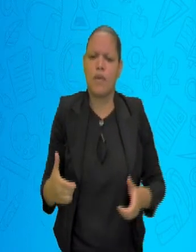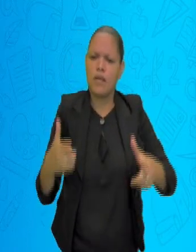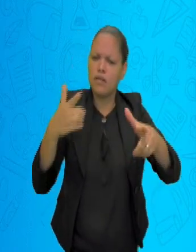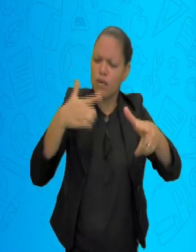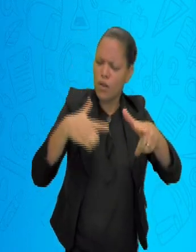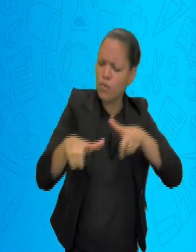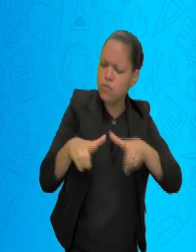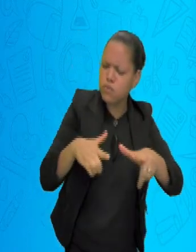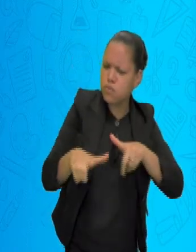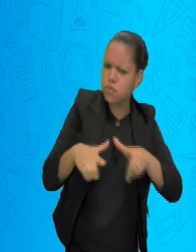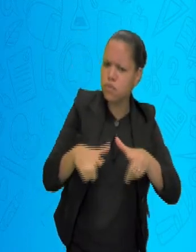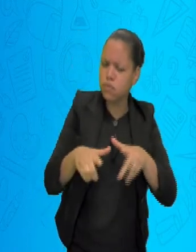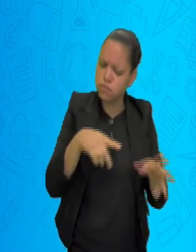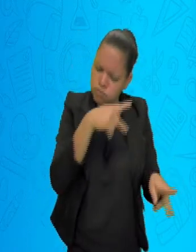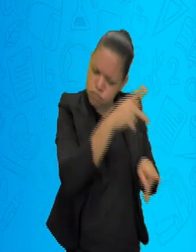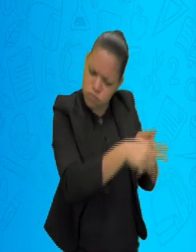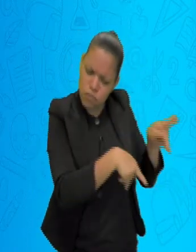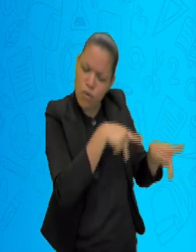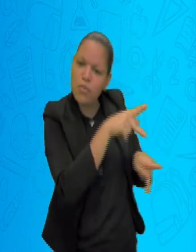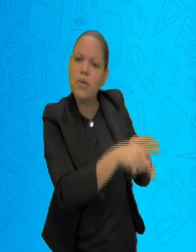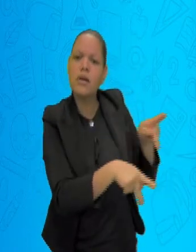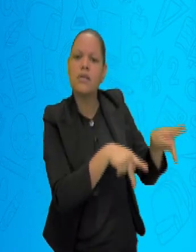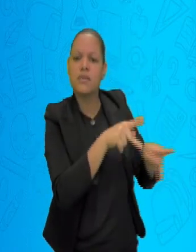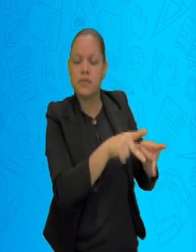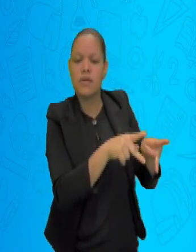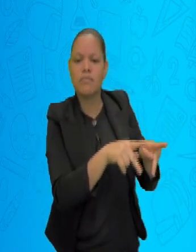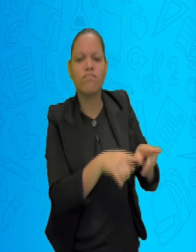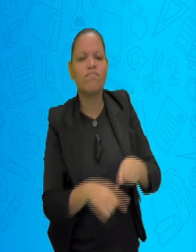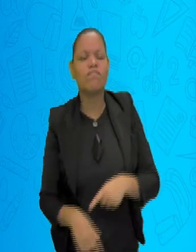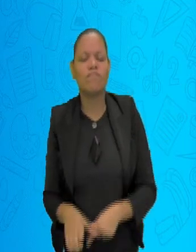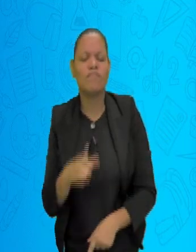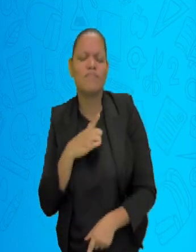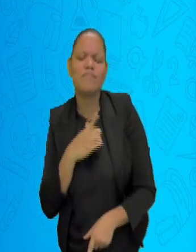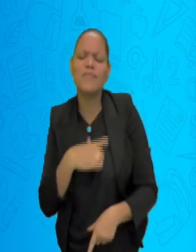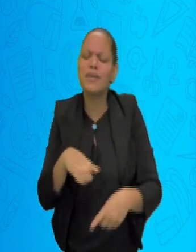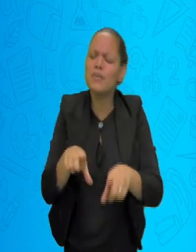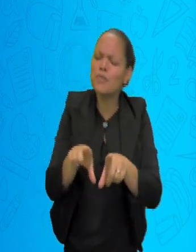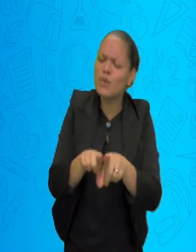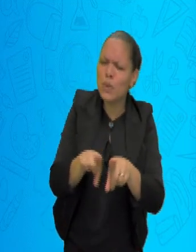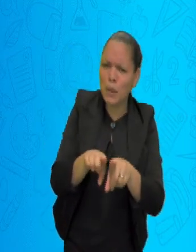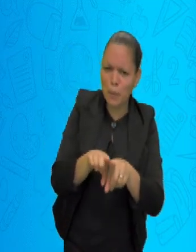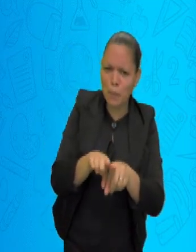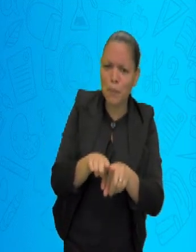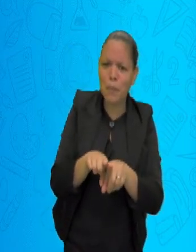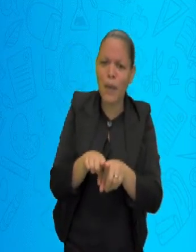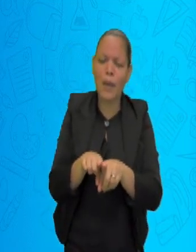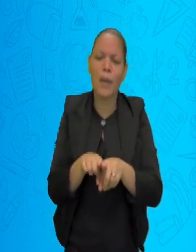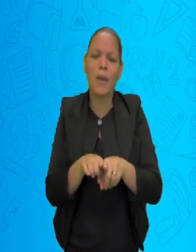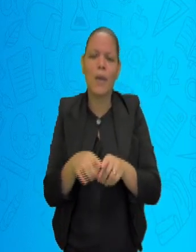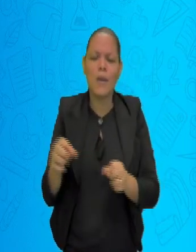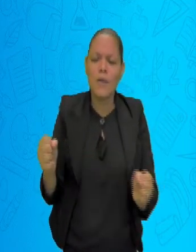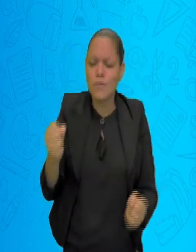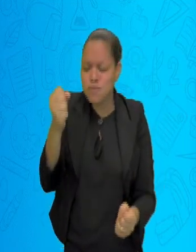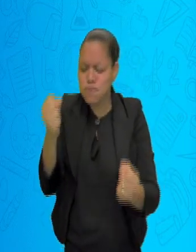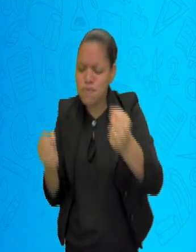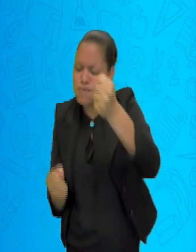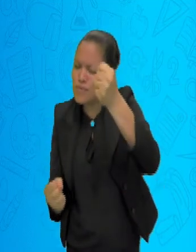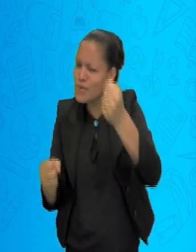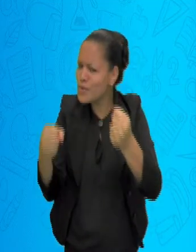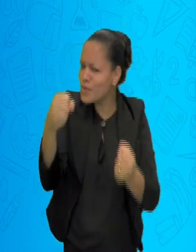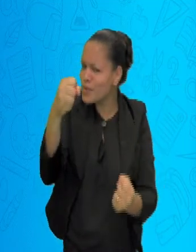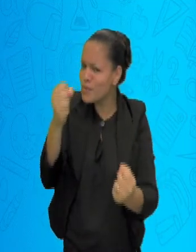temos o transporte público, né, transporte escolares público, e também temos a saúde, que integra aqui